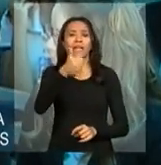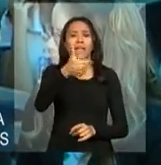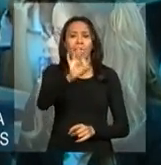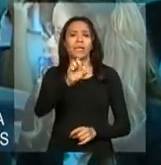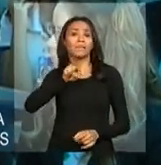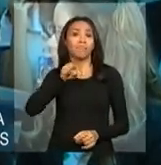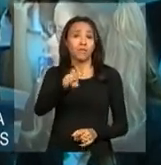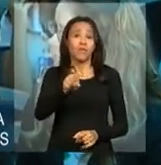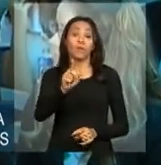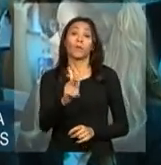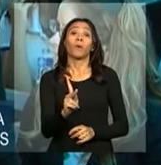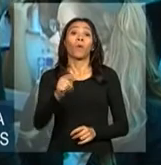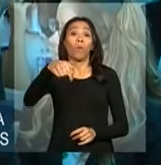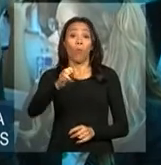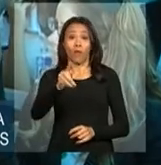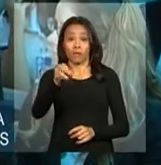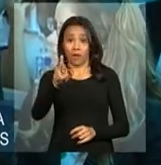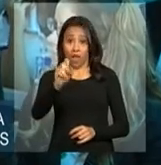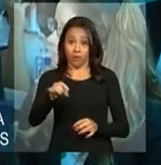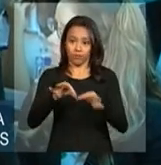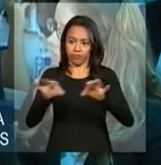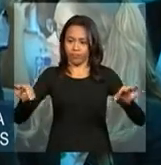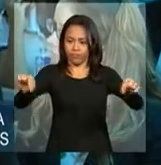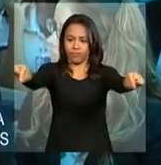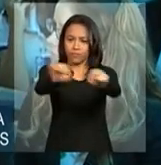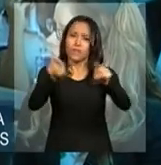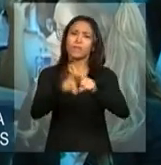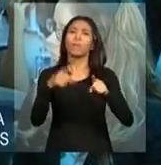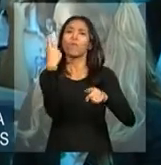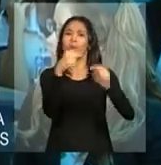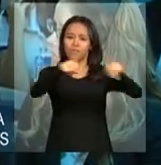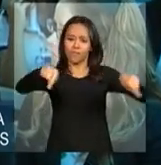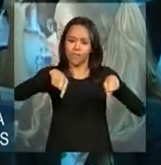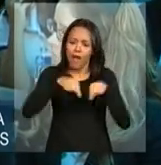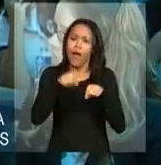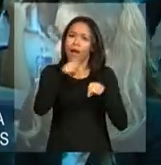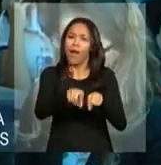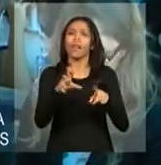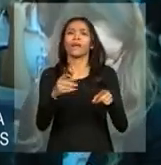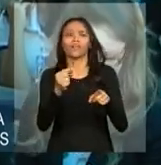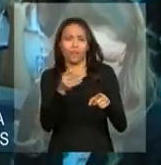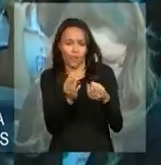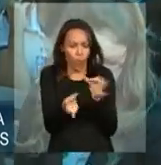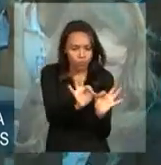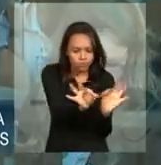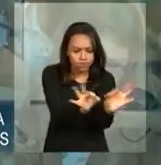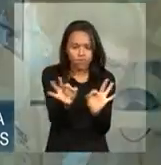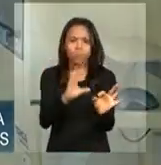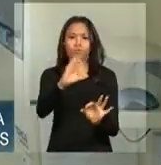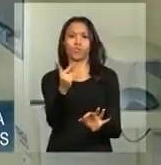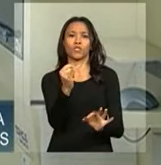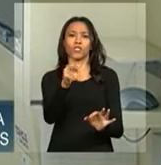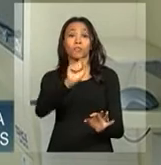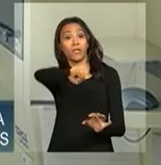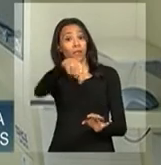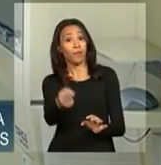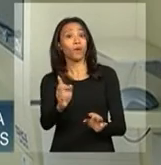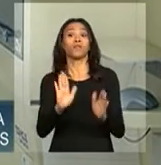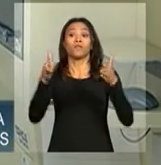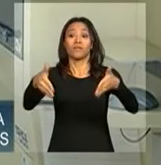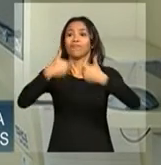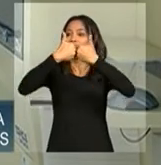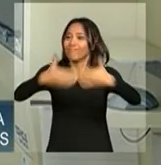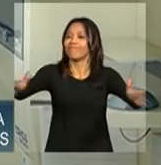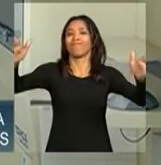metros quadrados da empresa, o Salão Limpo, que é uma sala tecnológica para a montagem desses chips. Em seguida, vai vir para a cerimônia oficial